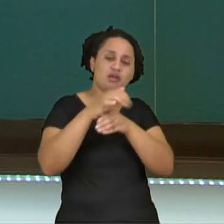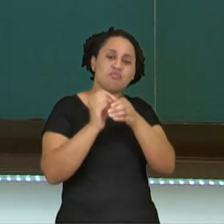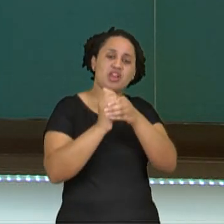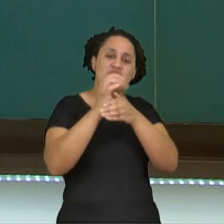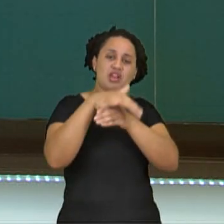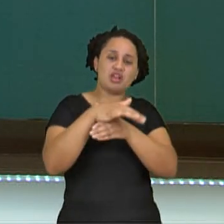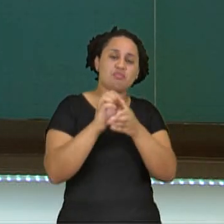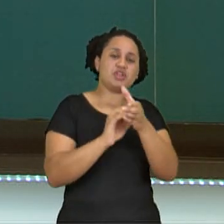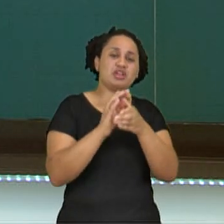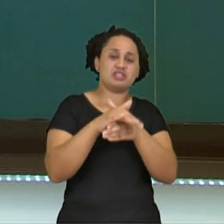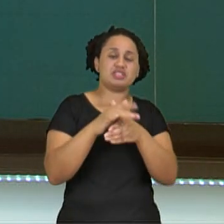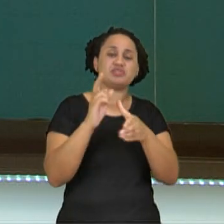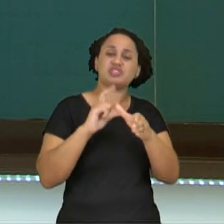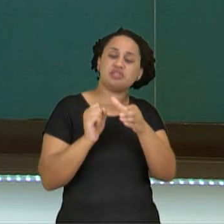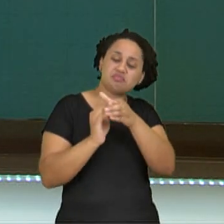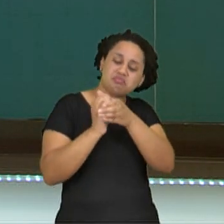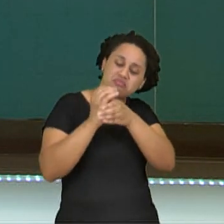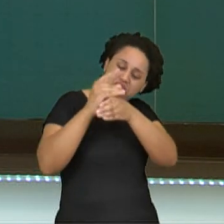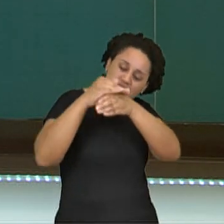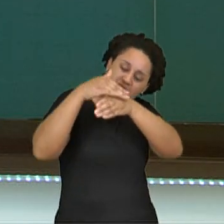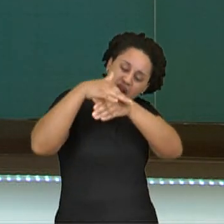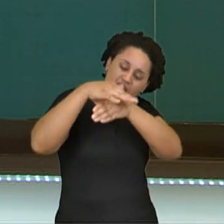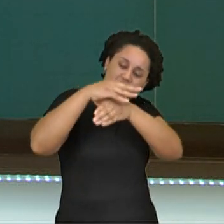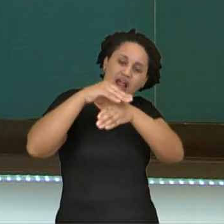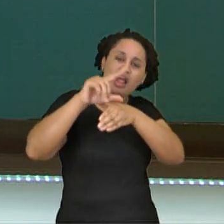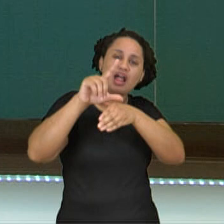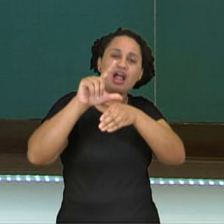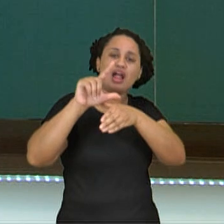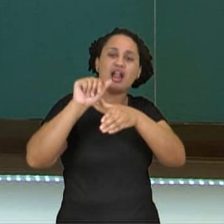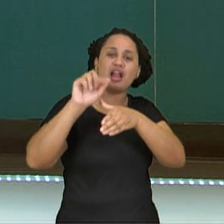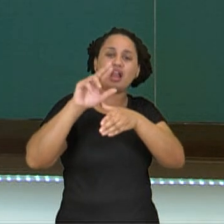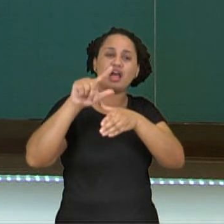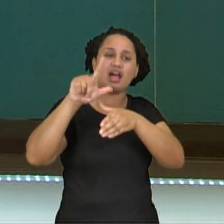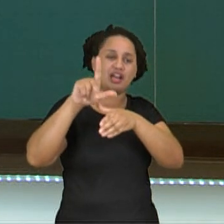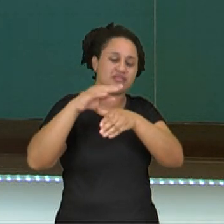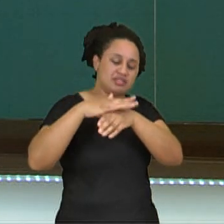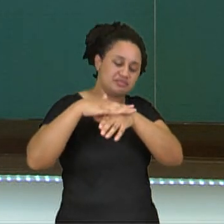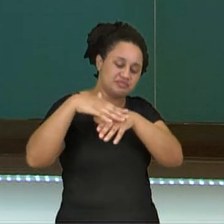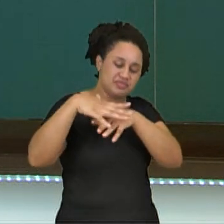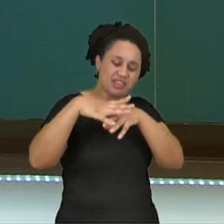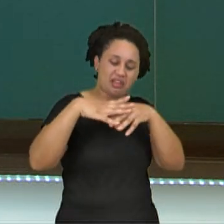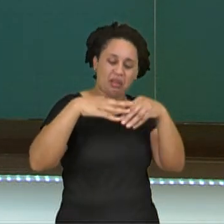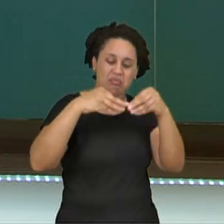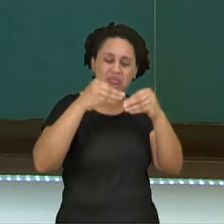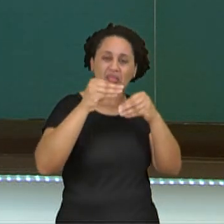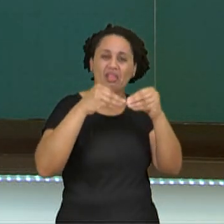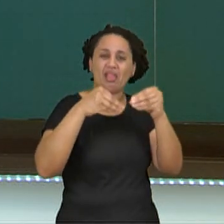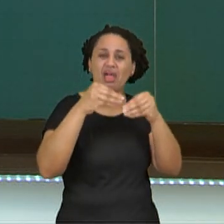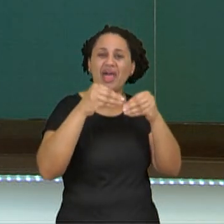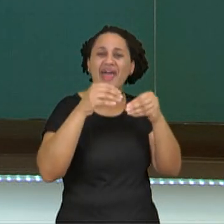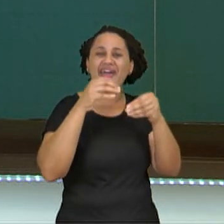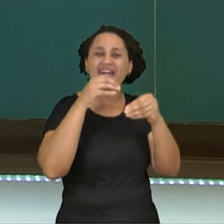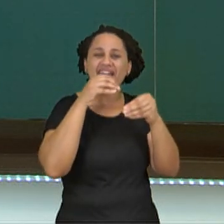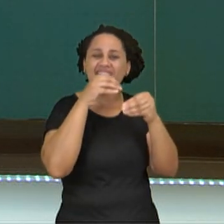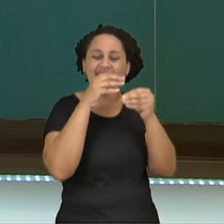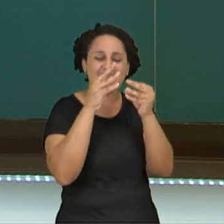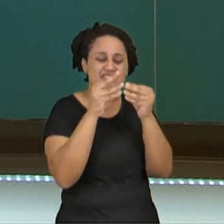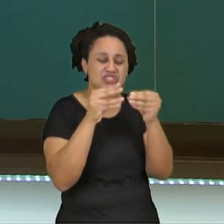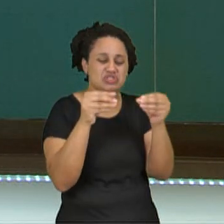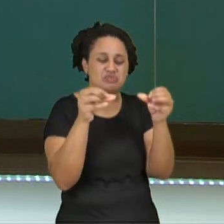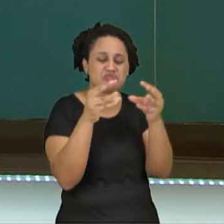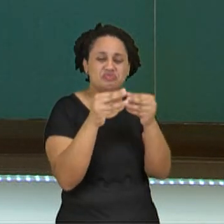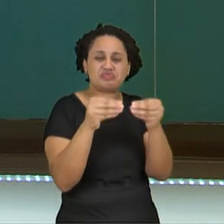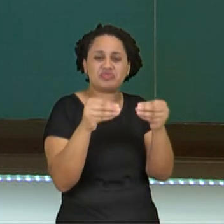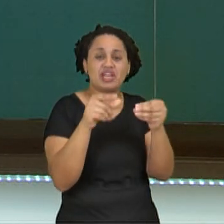Então eu tinha essa lava, esse material meio molenga, quente, pastoso.